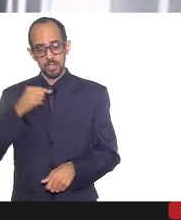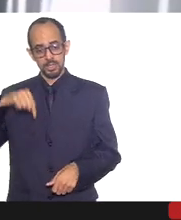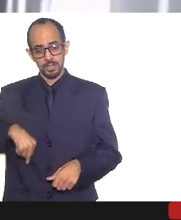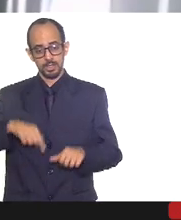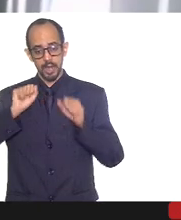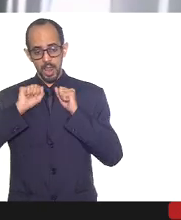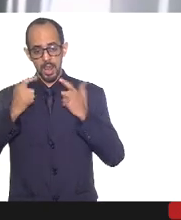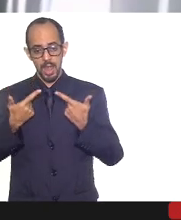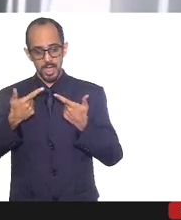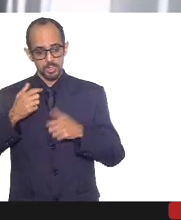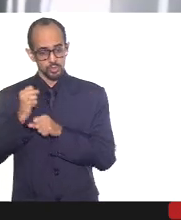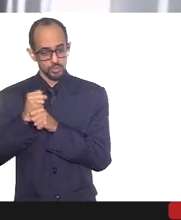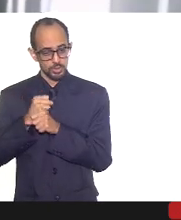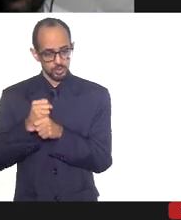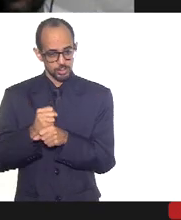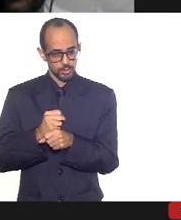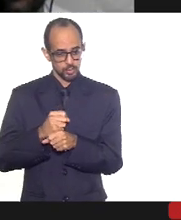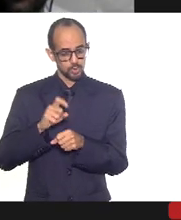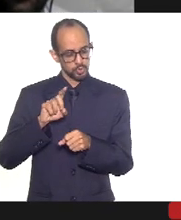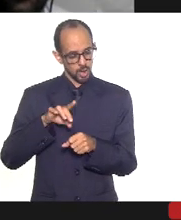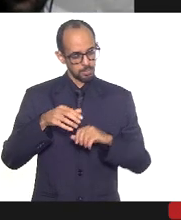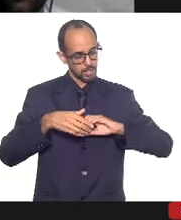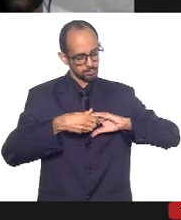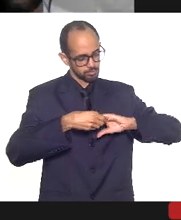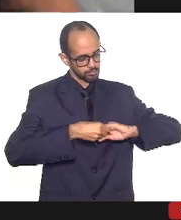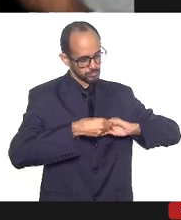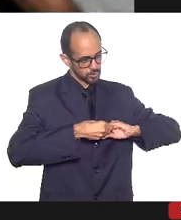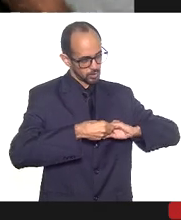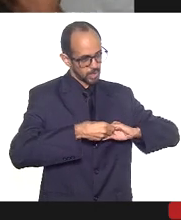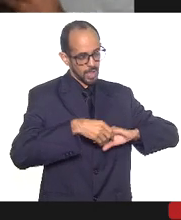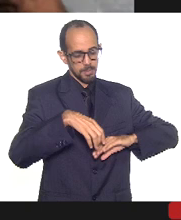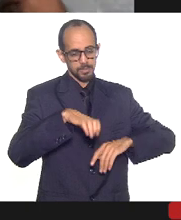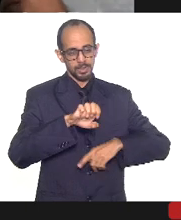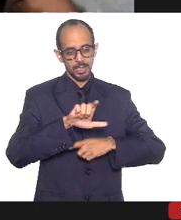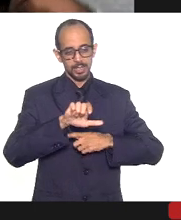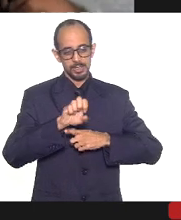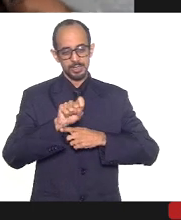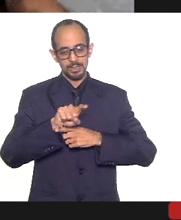Sim. Então, fazer uma saudação é a Elizabeth Mauro.